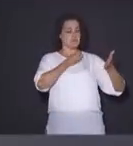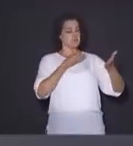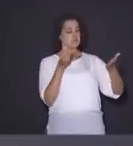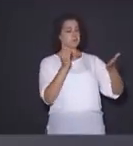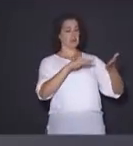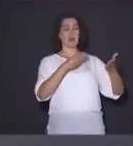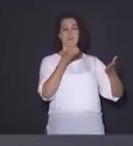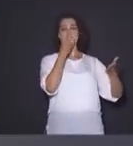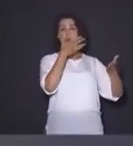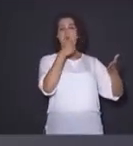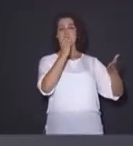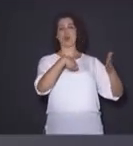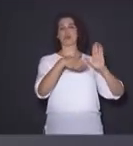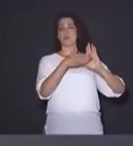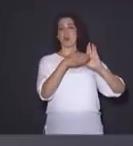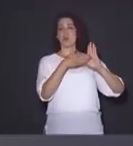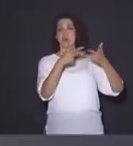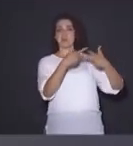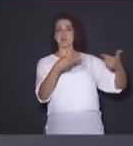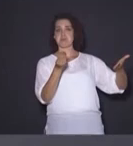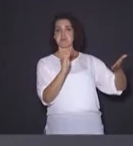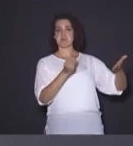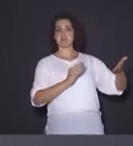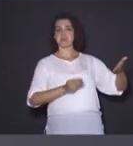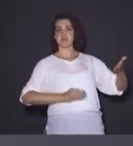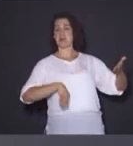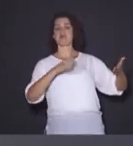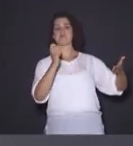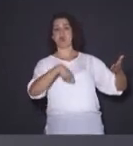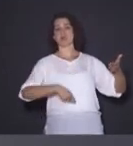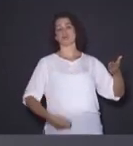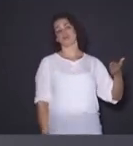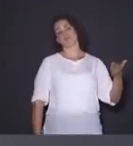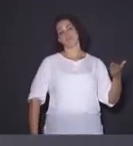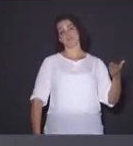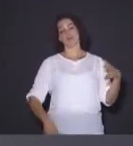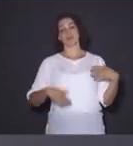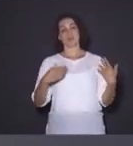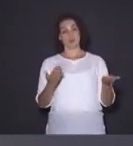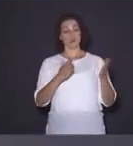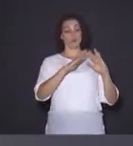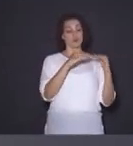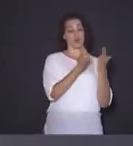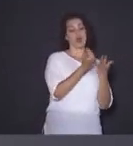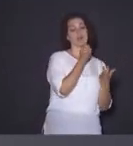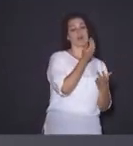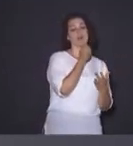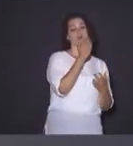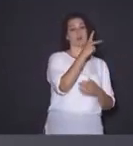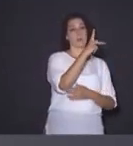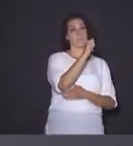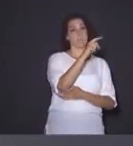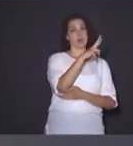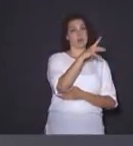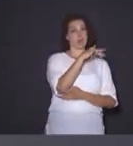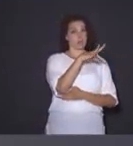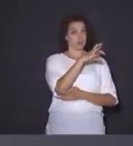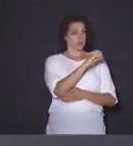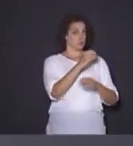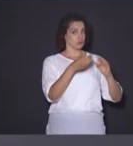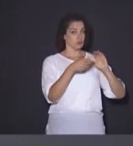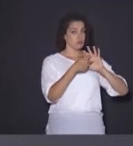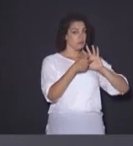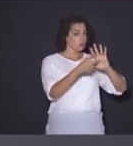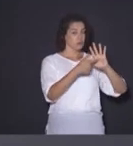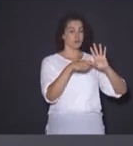proposta como essa né então a idéia de que o escola sem partido tenta passar é de que é possível e desejável uma